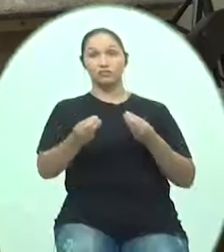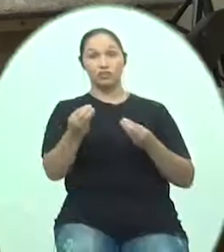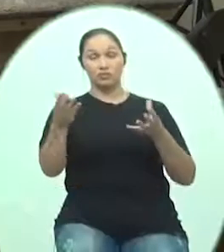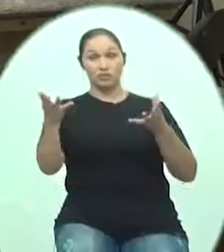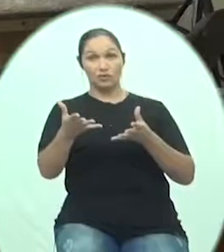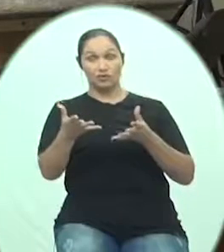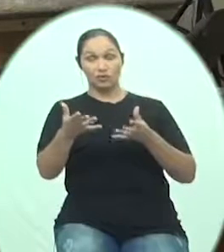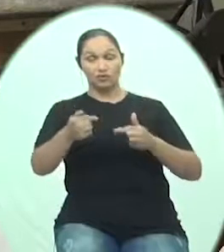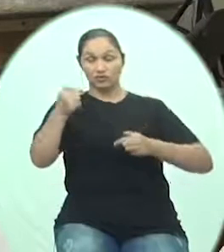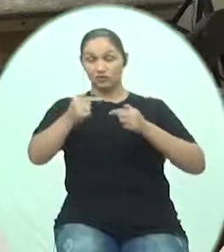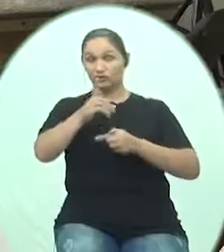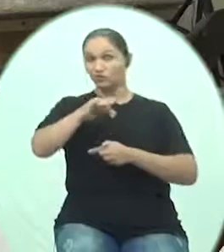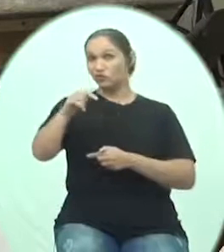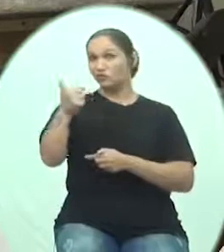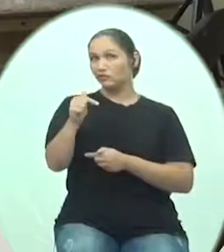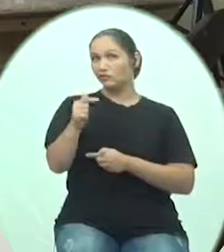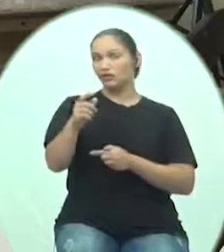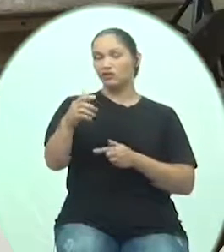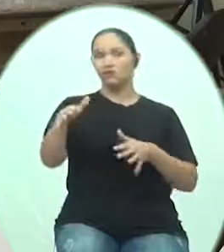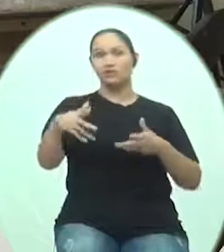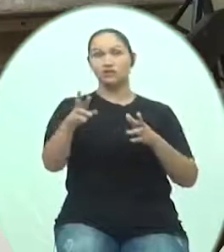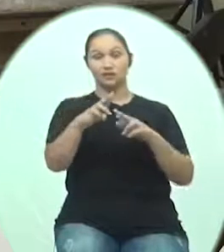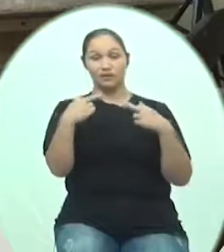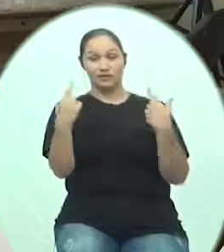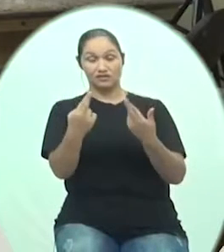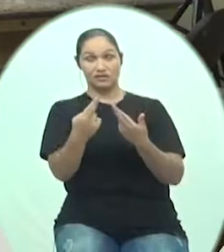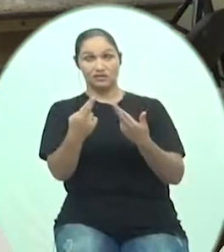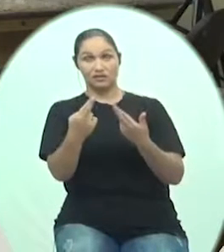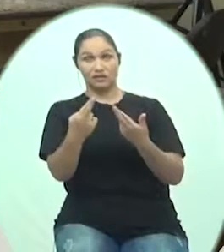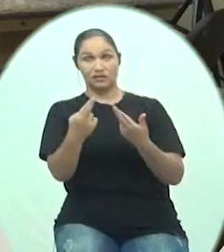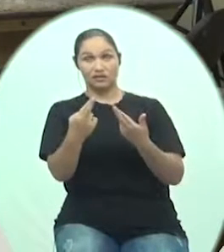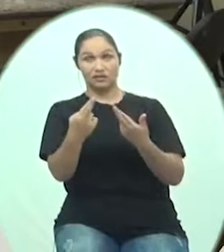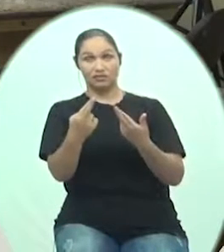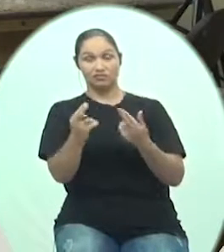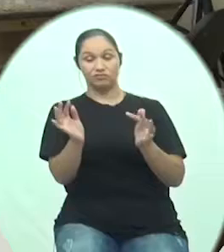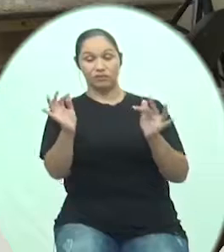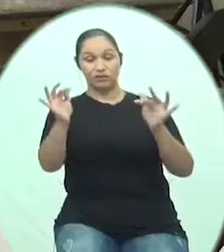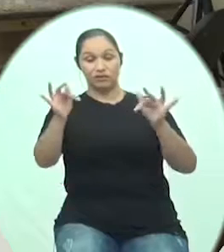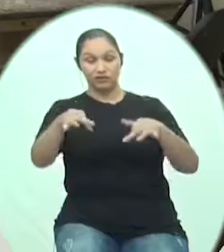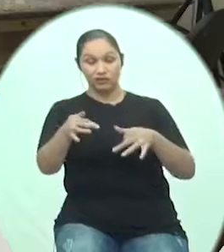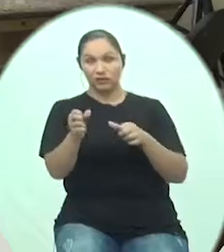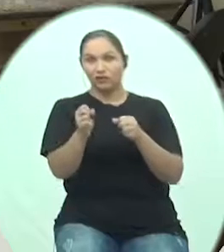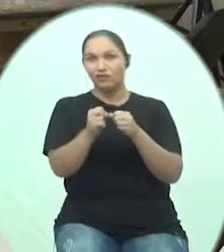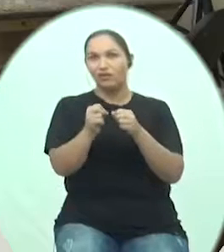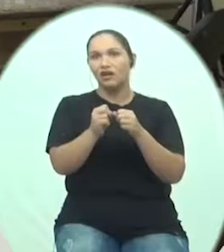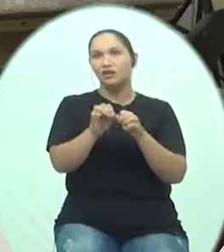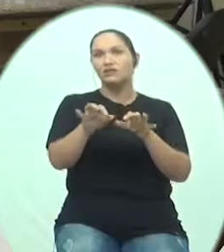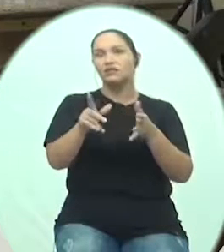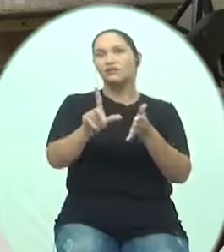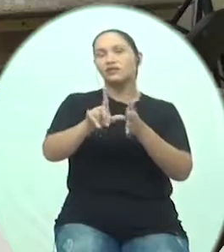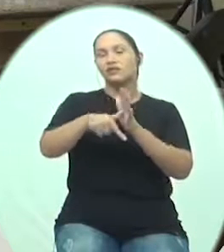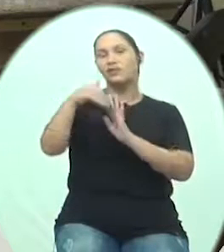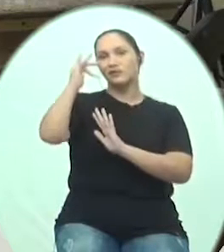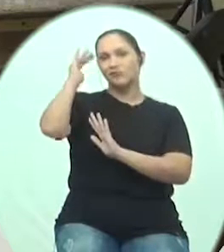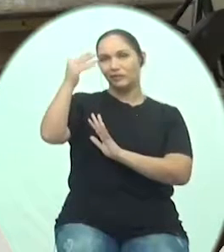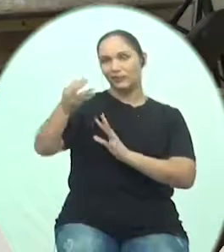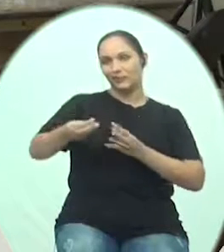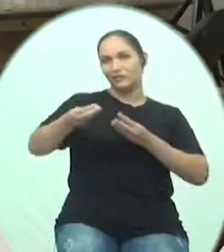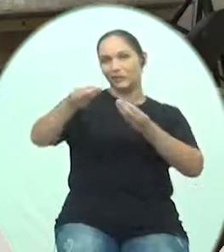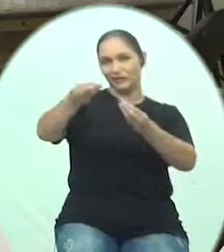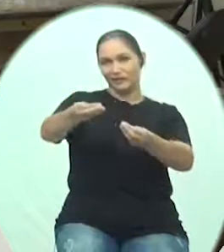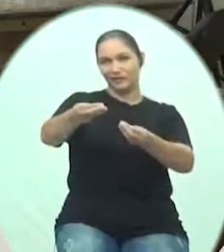ordem do dia então vou encerrar a sessão e depois a gente entrega a a nossa homenagem aqui Aos aos nossos